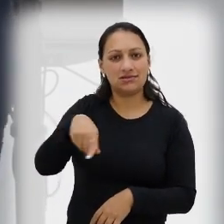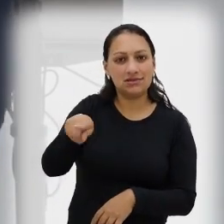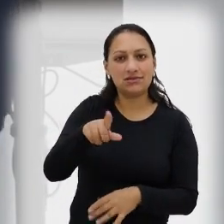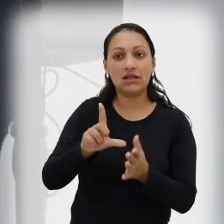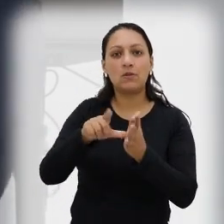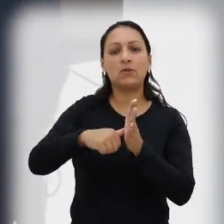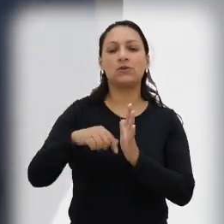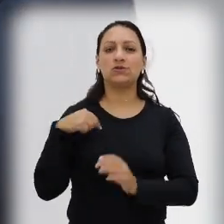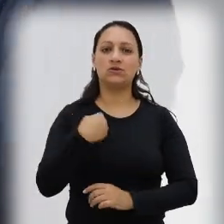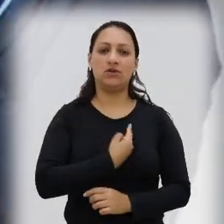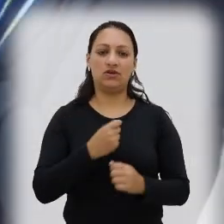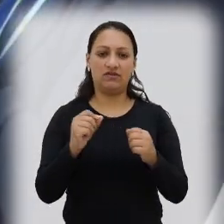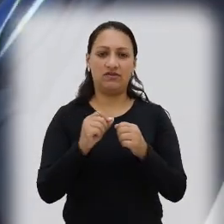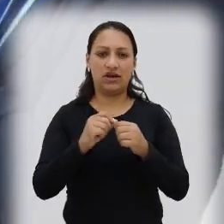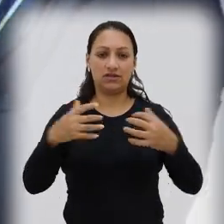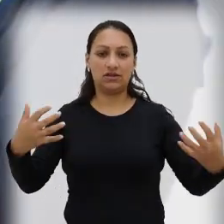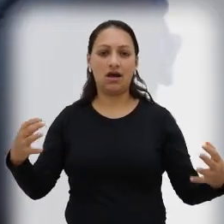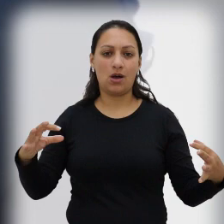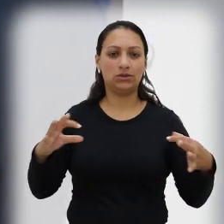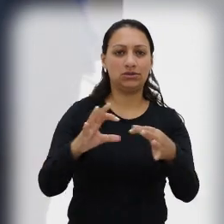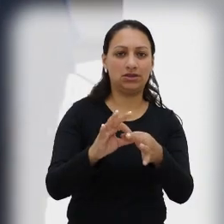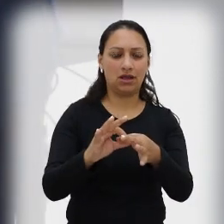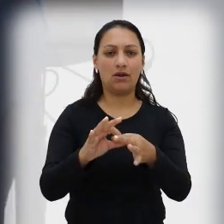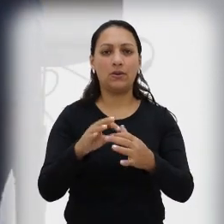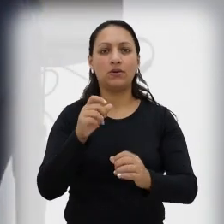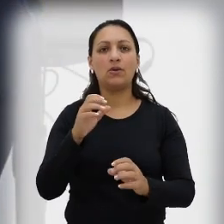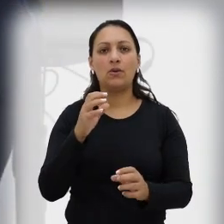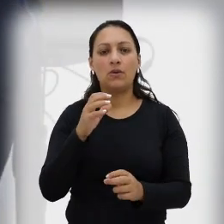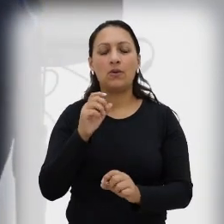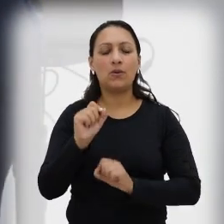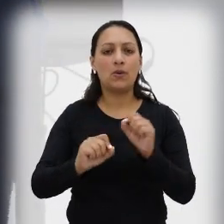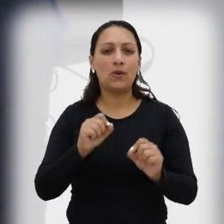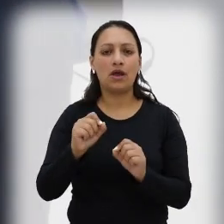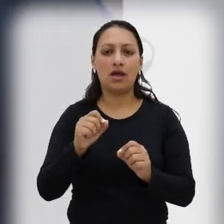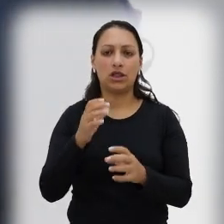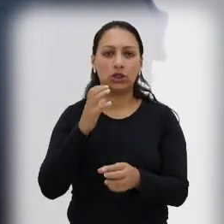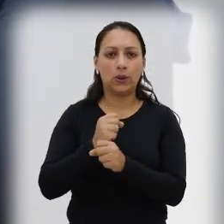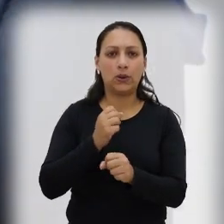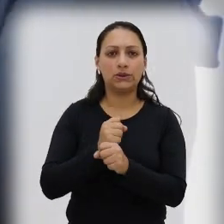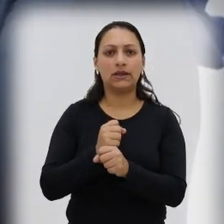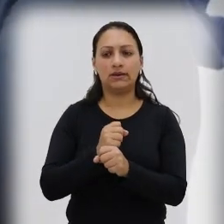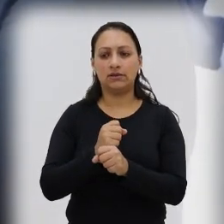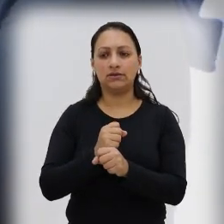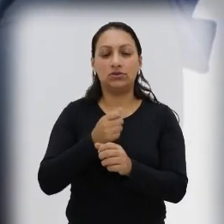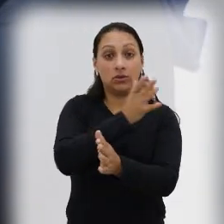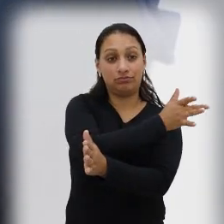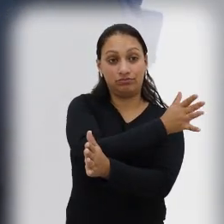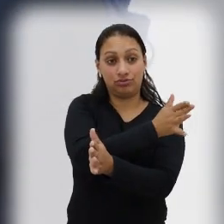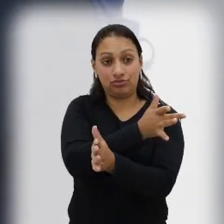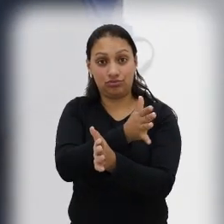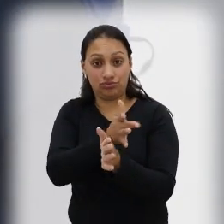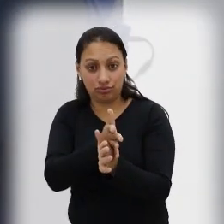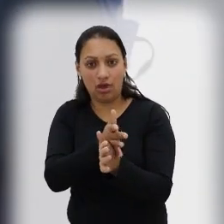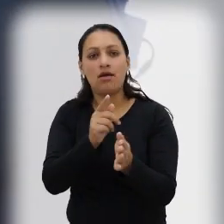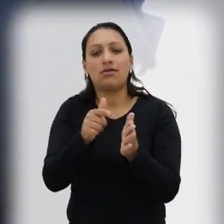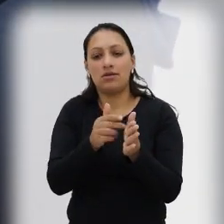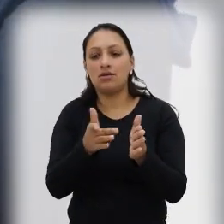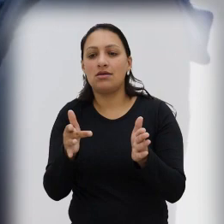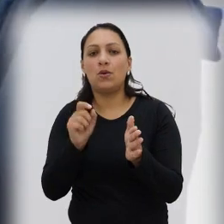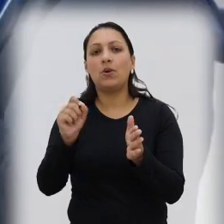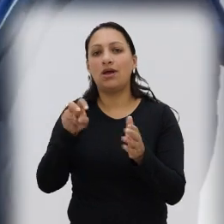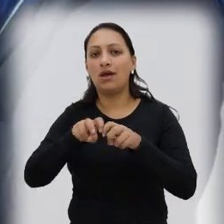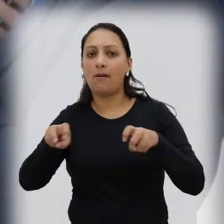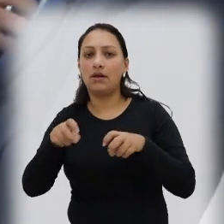Depois é que a gente faz a junção com o ranking apurado ao longo, e aí a gente faz o fechamento. Então,